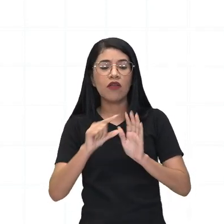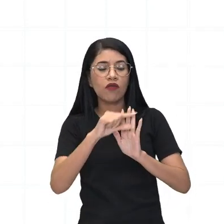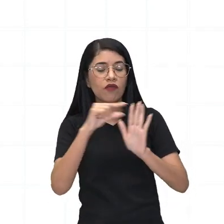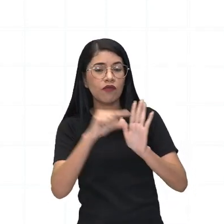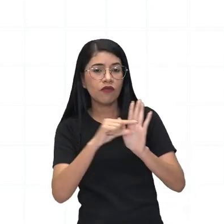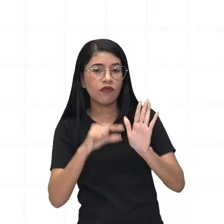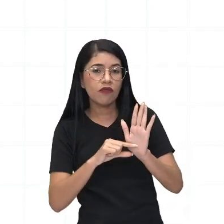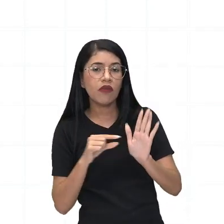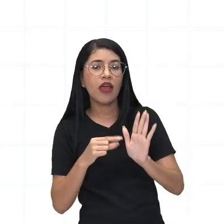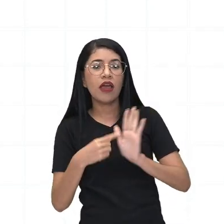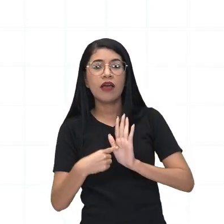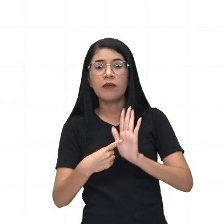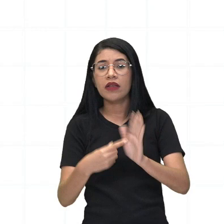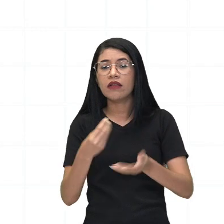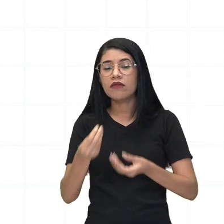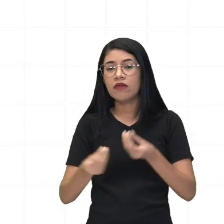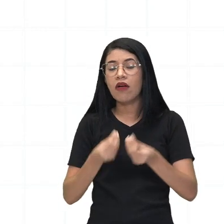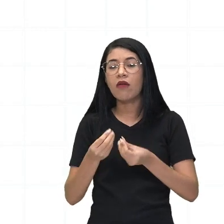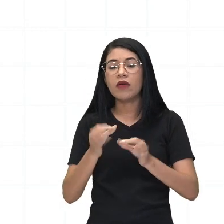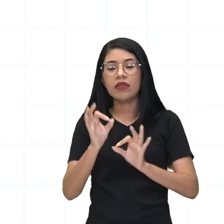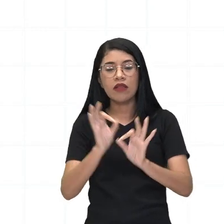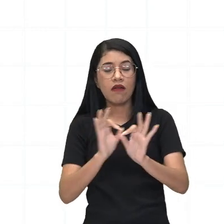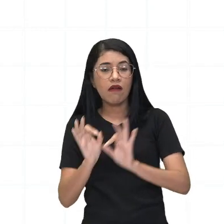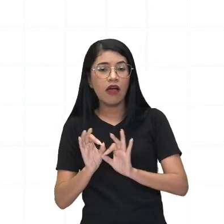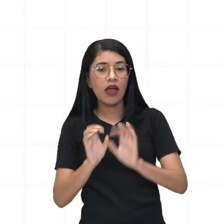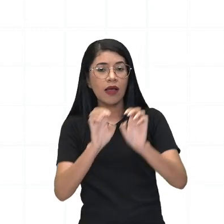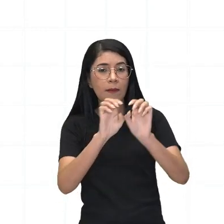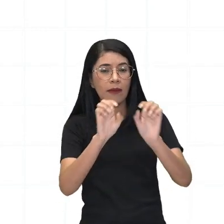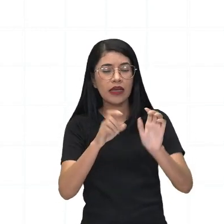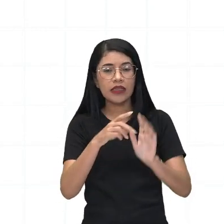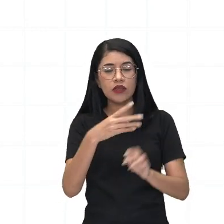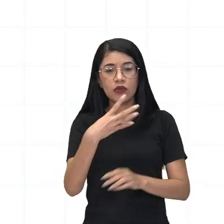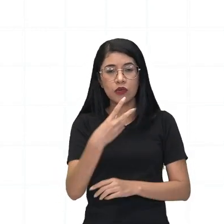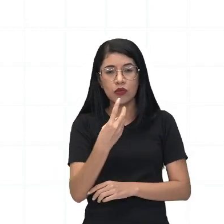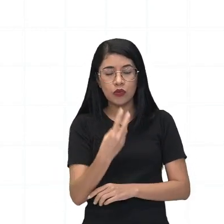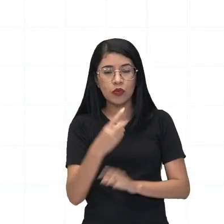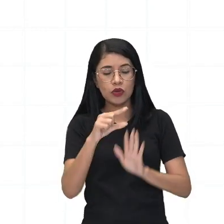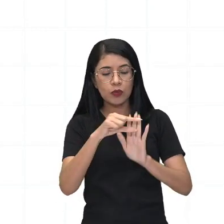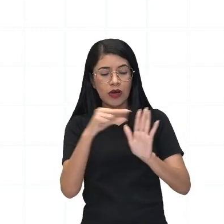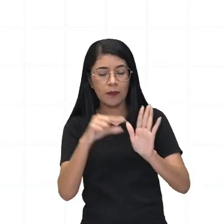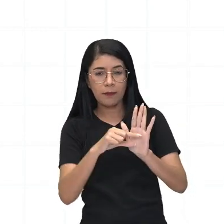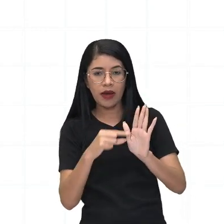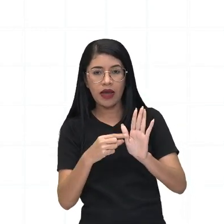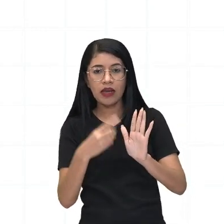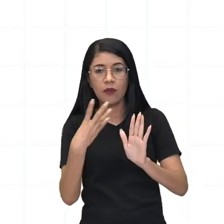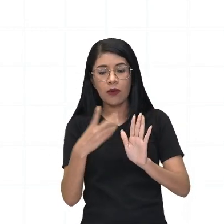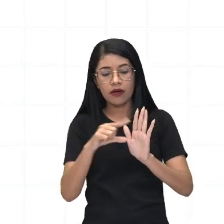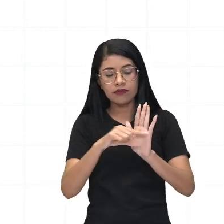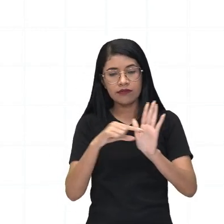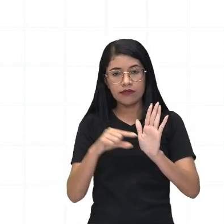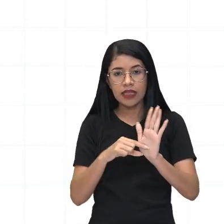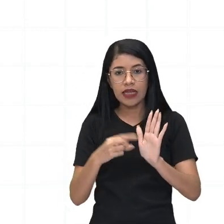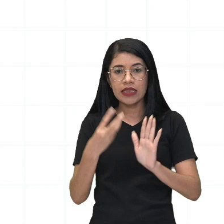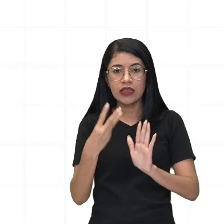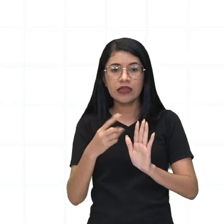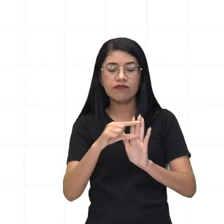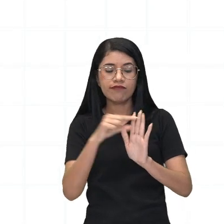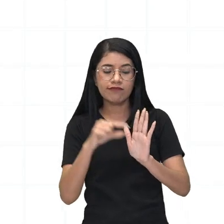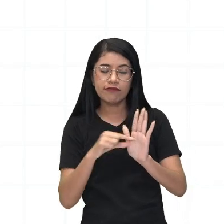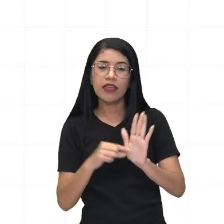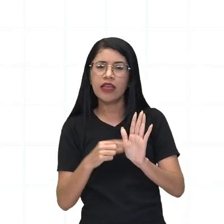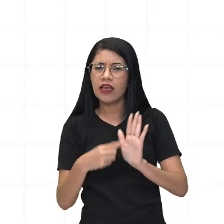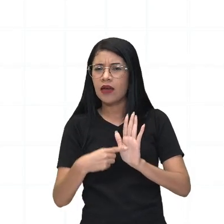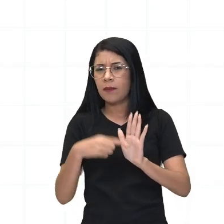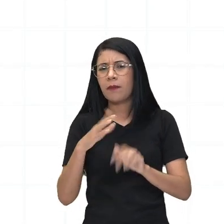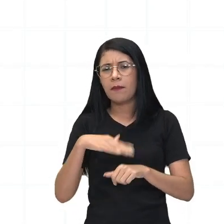são apresentados, são organizados em 2 quartetos e 2 tercetos. É a forma que mais aparece para